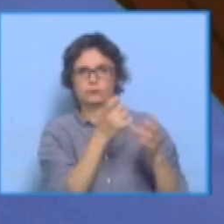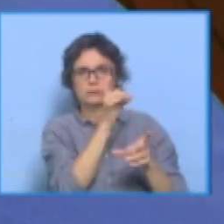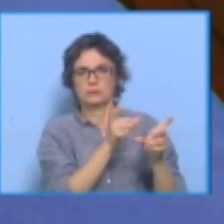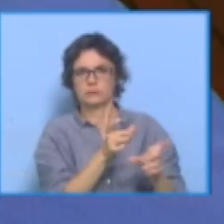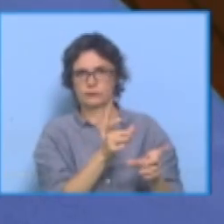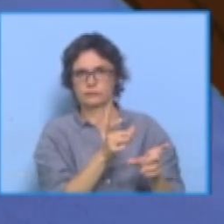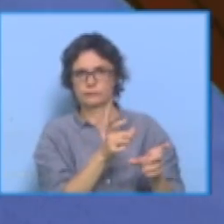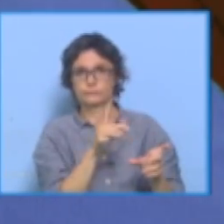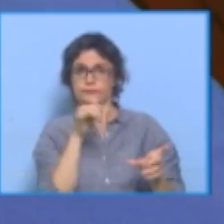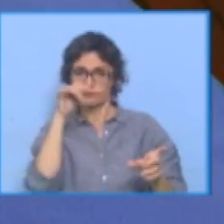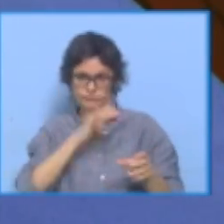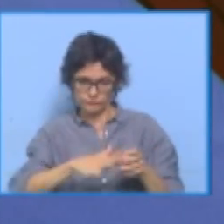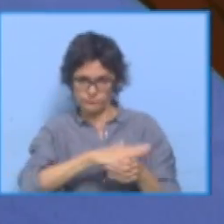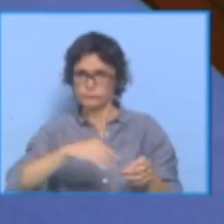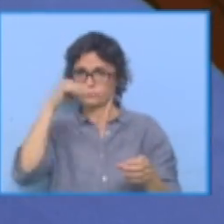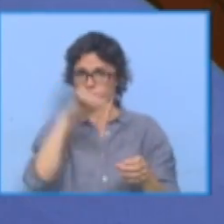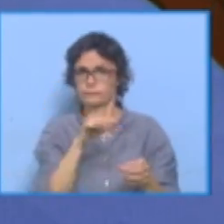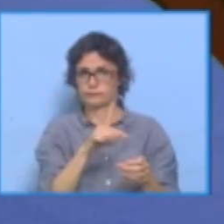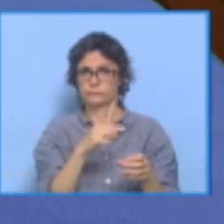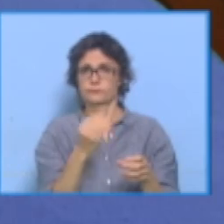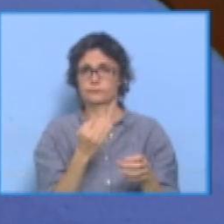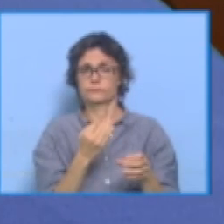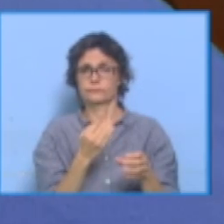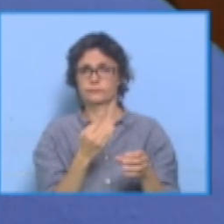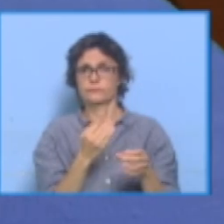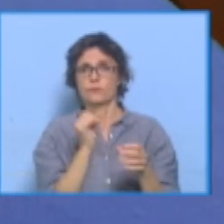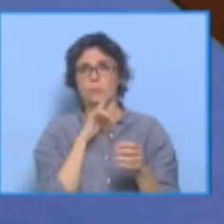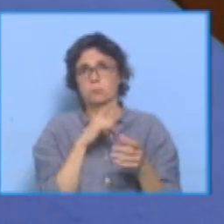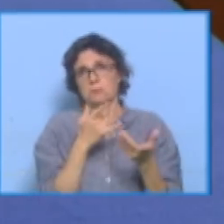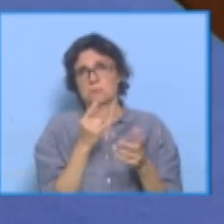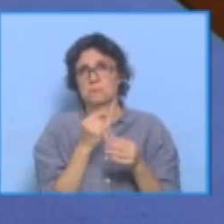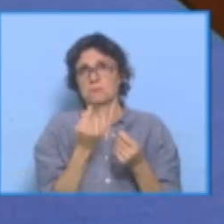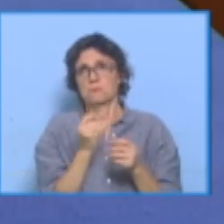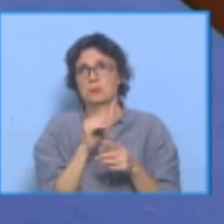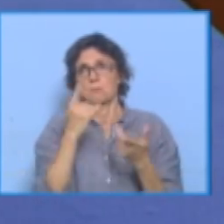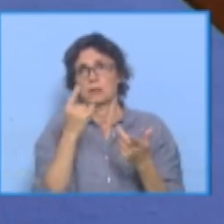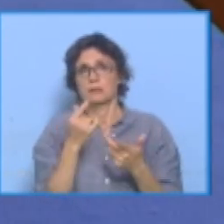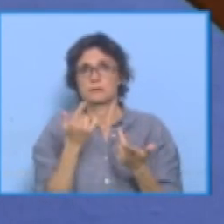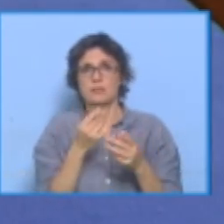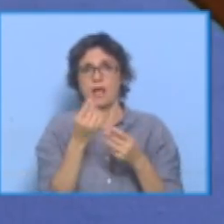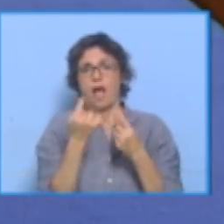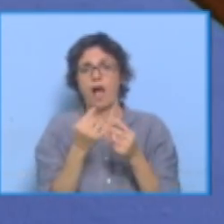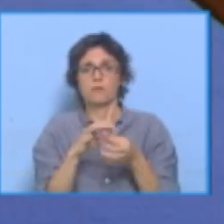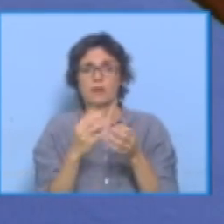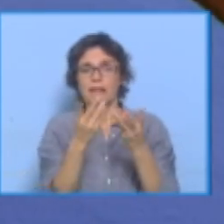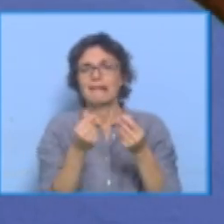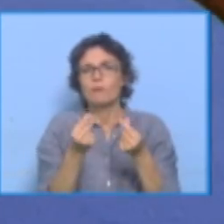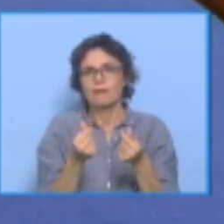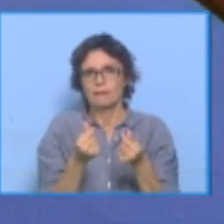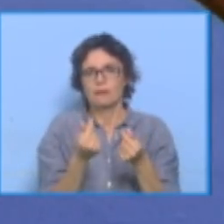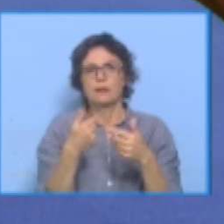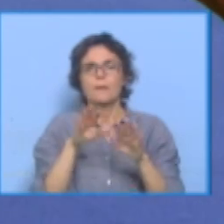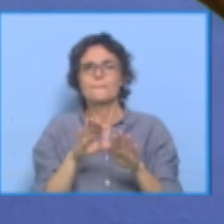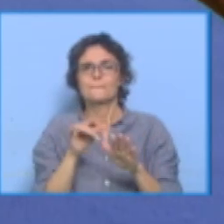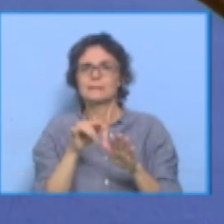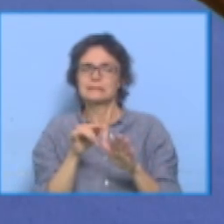neste caso em concreto, poderia haver uma questão de qualidade, ou poderia simplesmente não se entupir